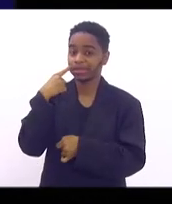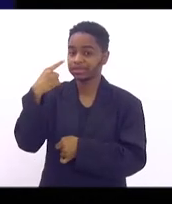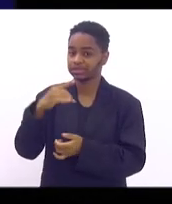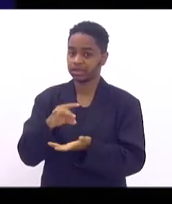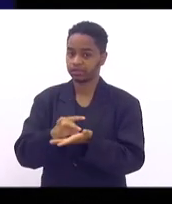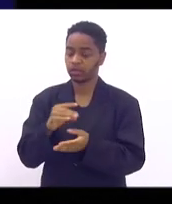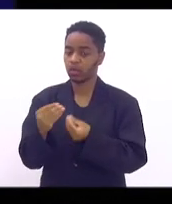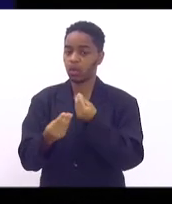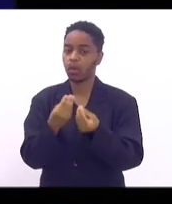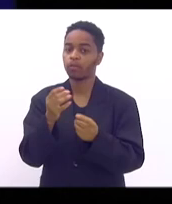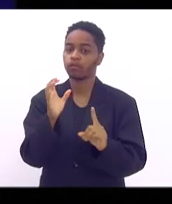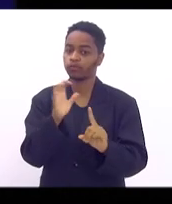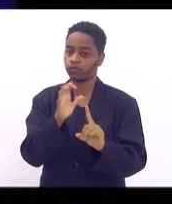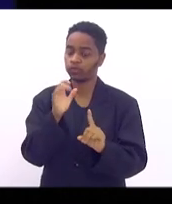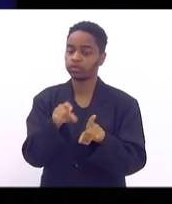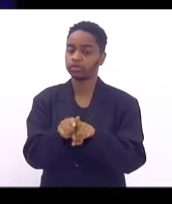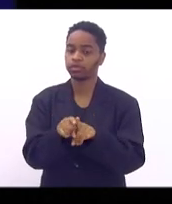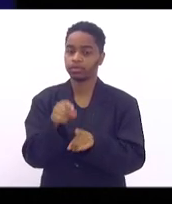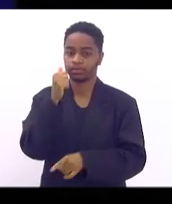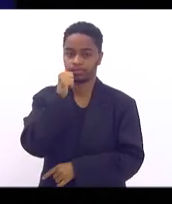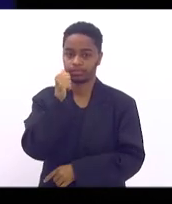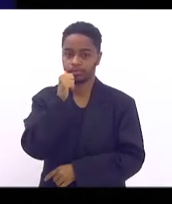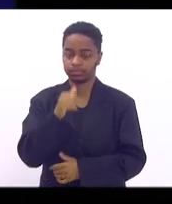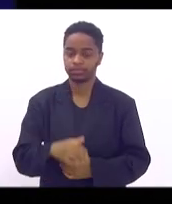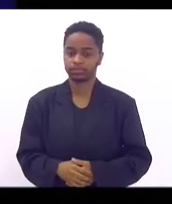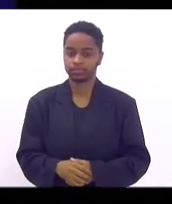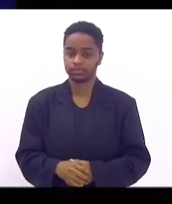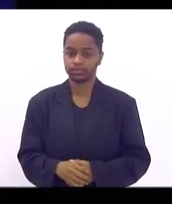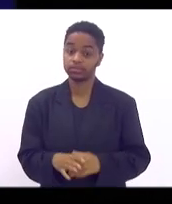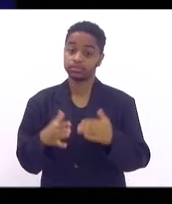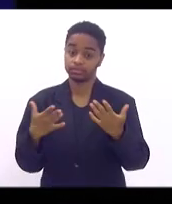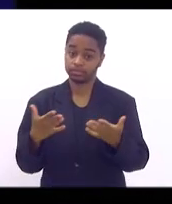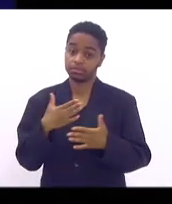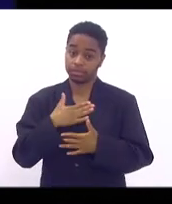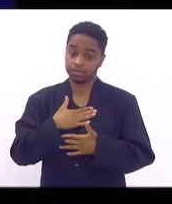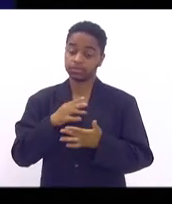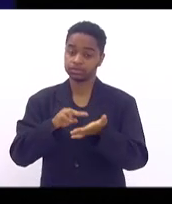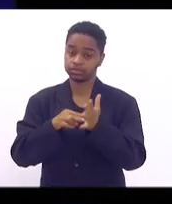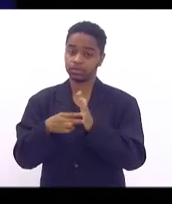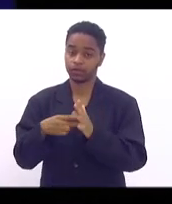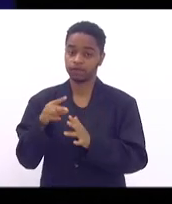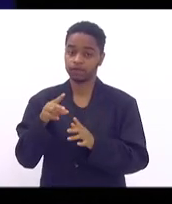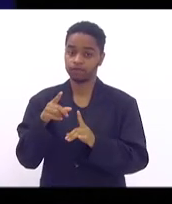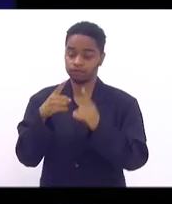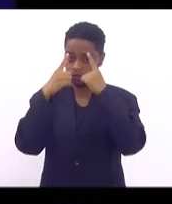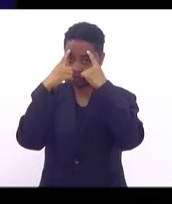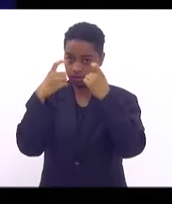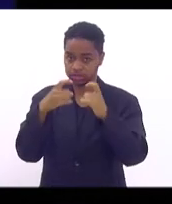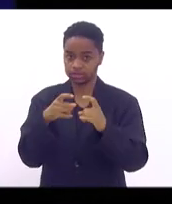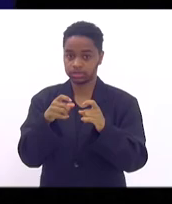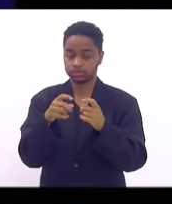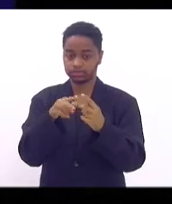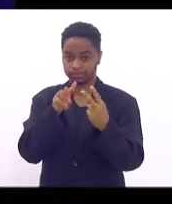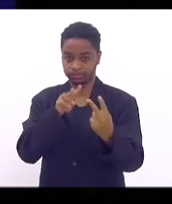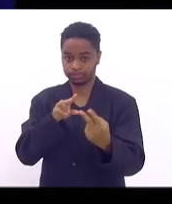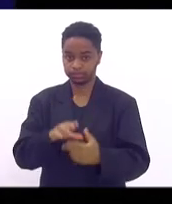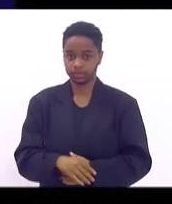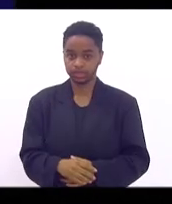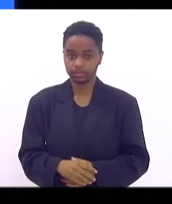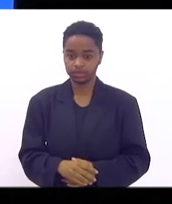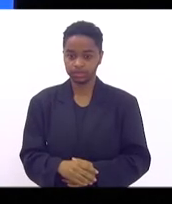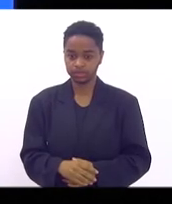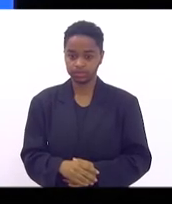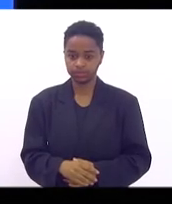também afeta as mulheres. No meu entendimento, isso é uma violência cibernética, né? Pode passar.